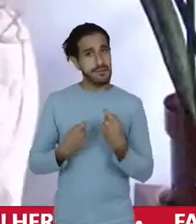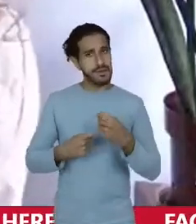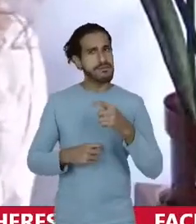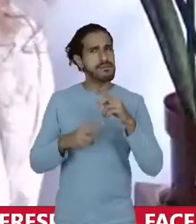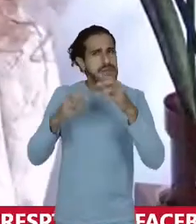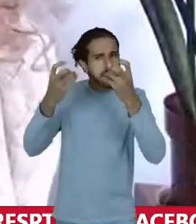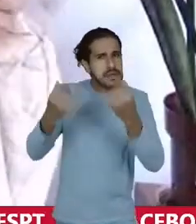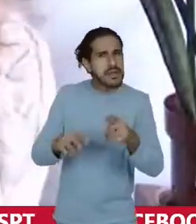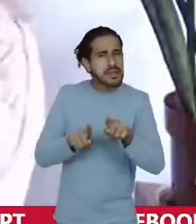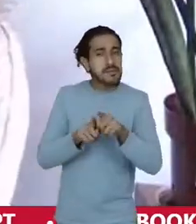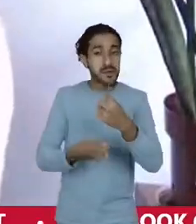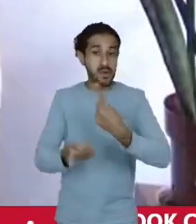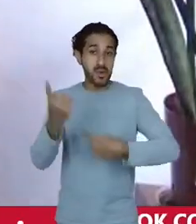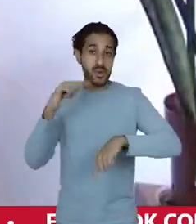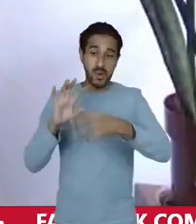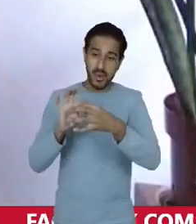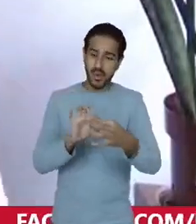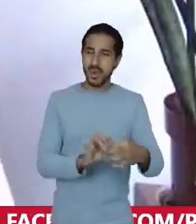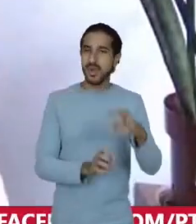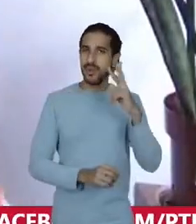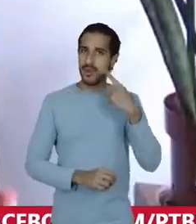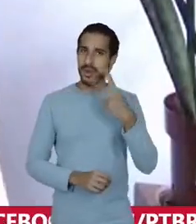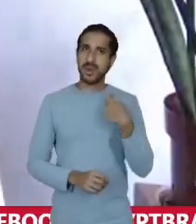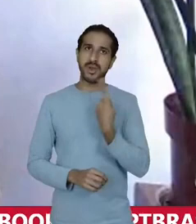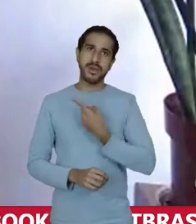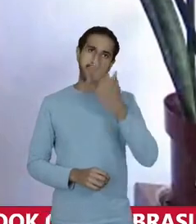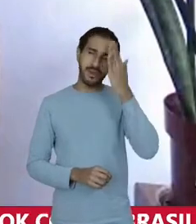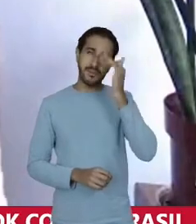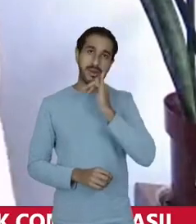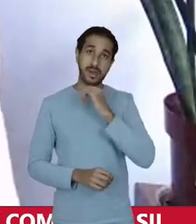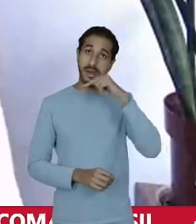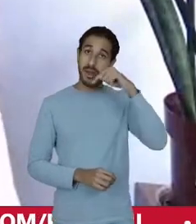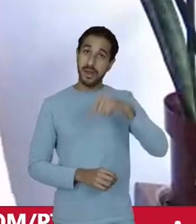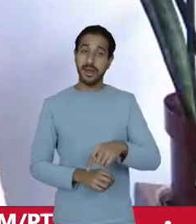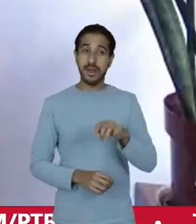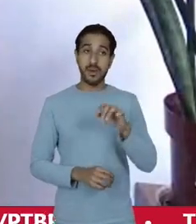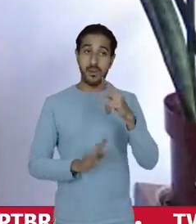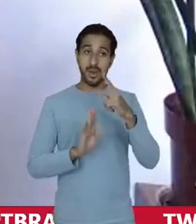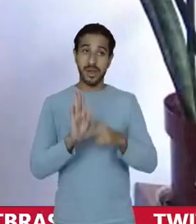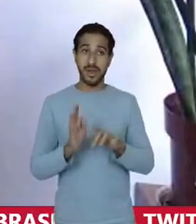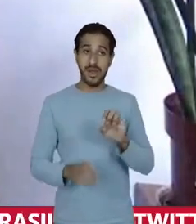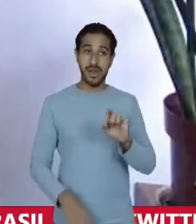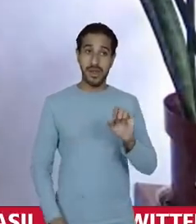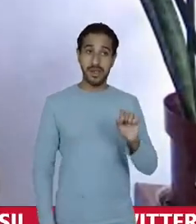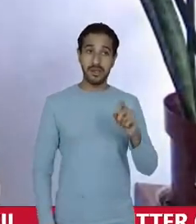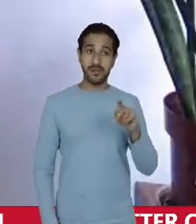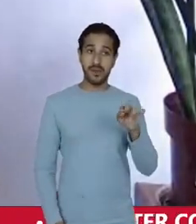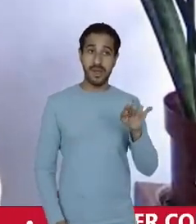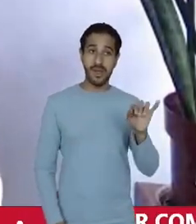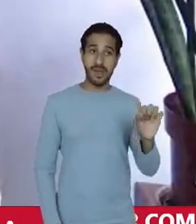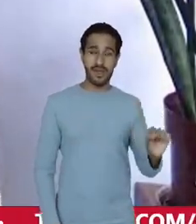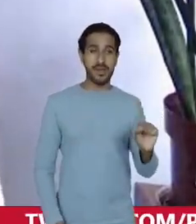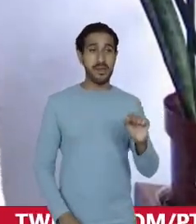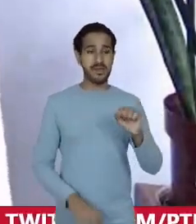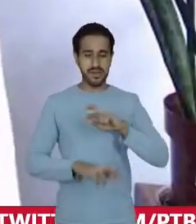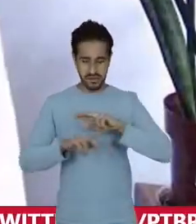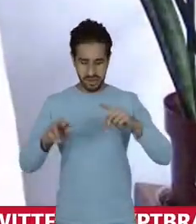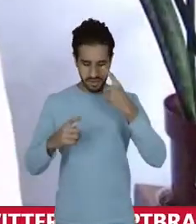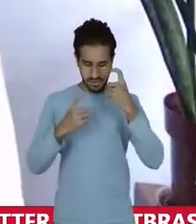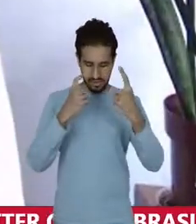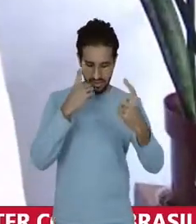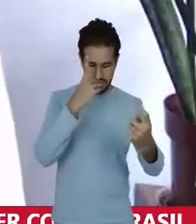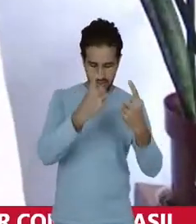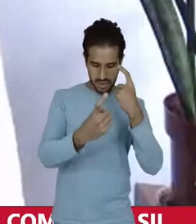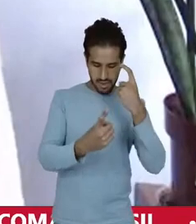de uma mudança na cultura política, né? Nós sabemos, por exemplo, aqui no Elas por Elas, nós podemos dizer as violências,